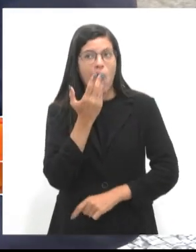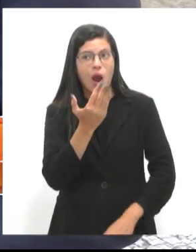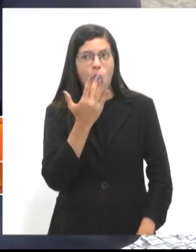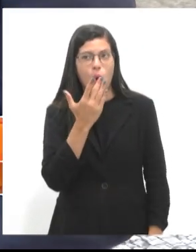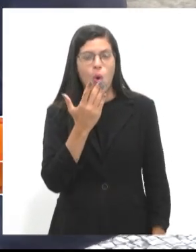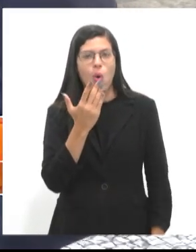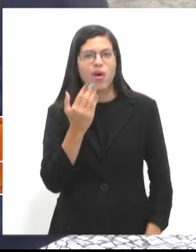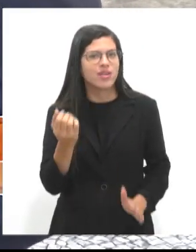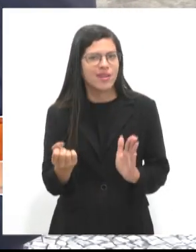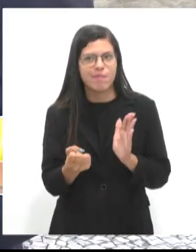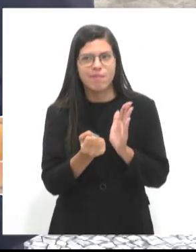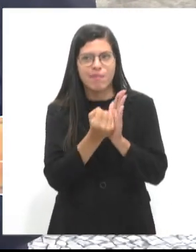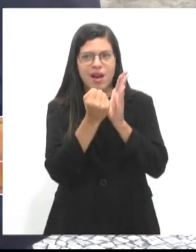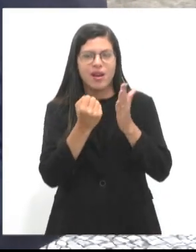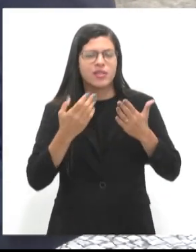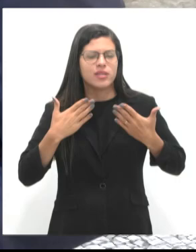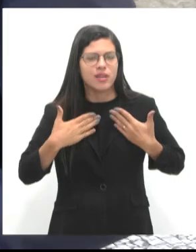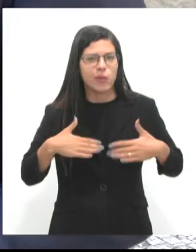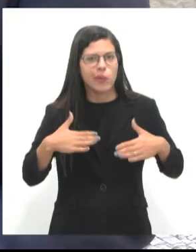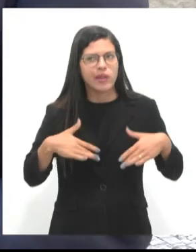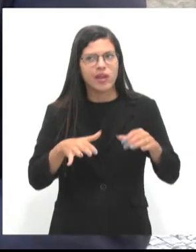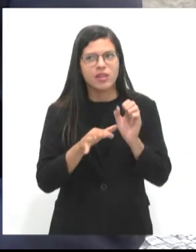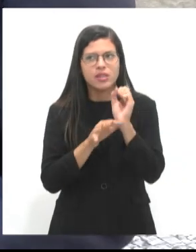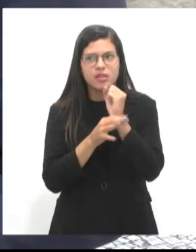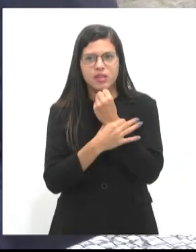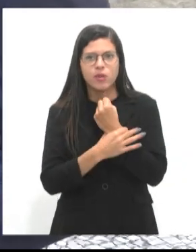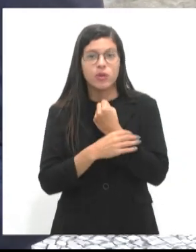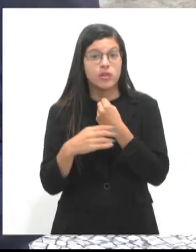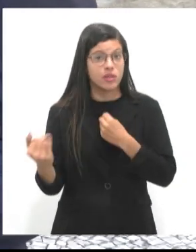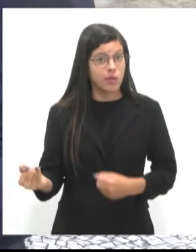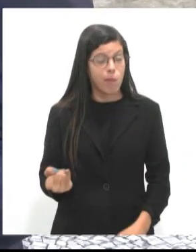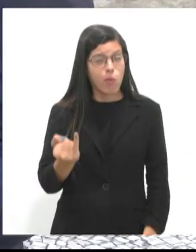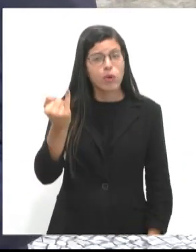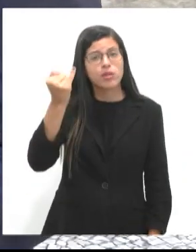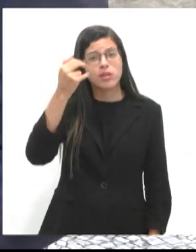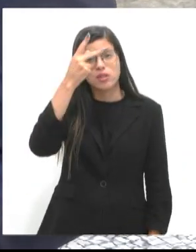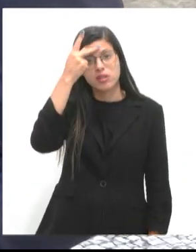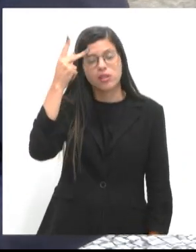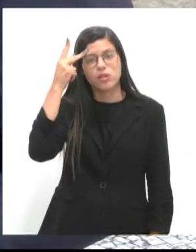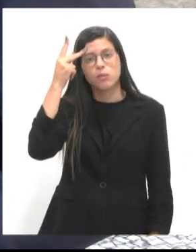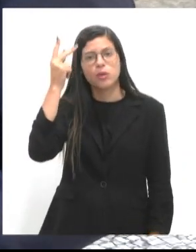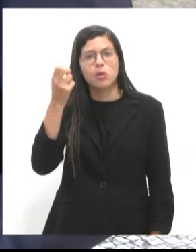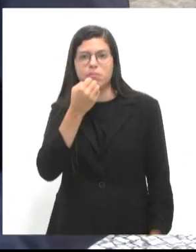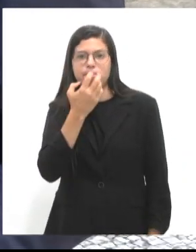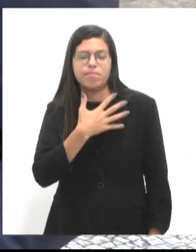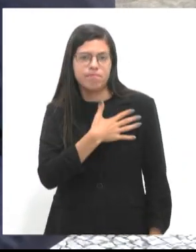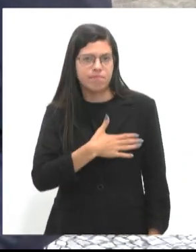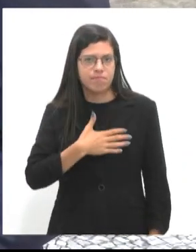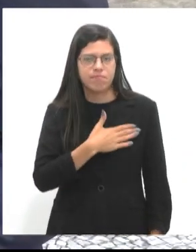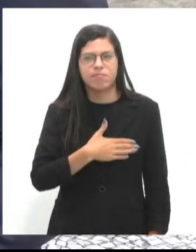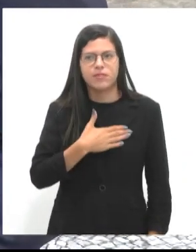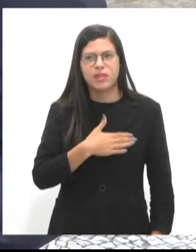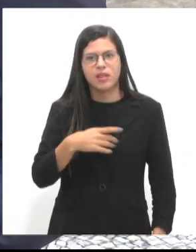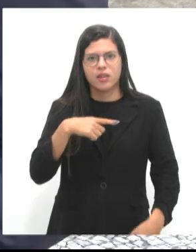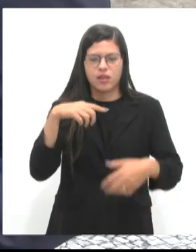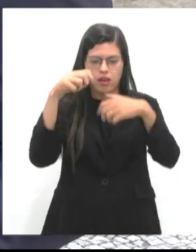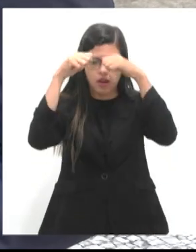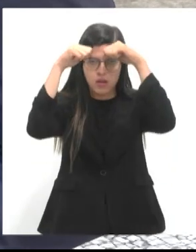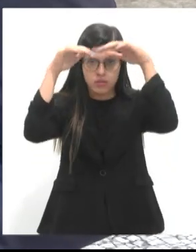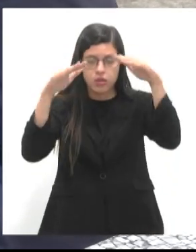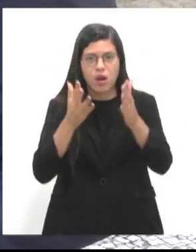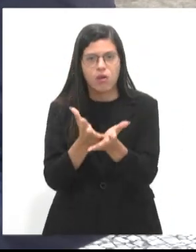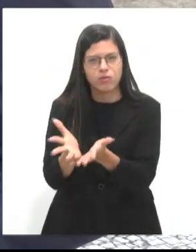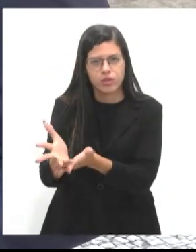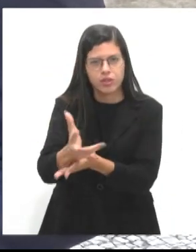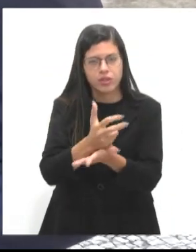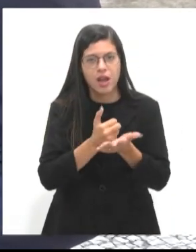a tranquilidade e a segurança, que são fundamentais para essas pessoas, para o bem-estar dessas pessoas com o transtorno do espectro autista. Segundo alguns